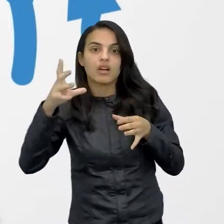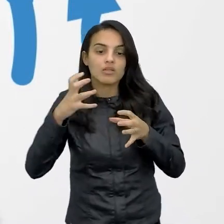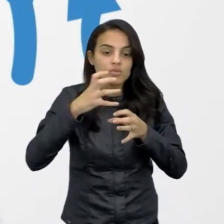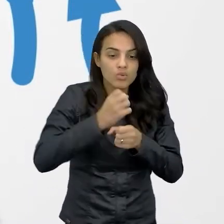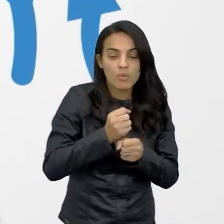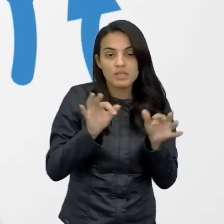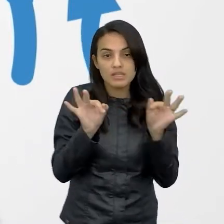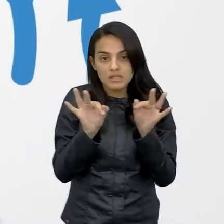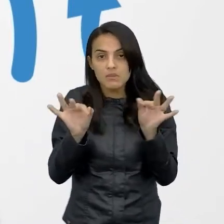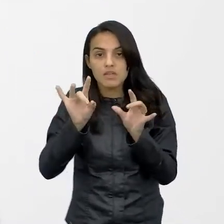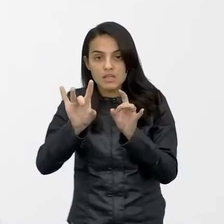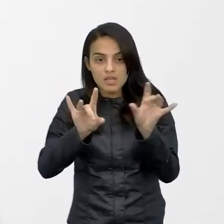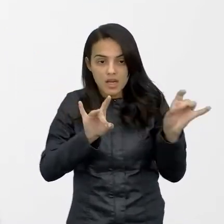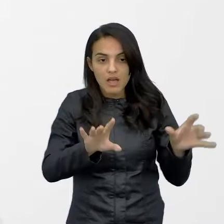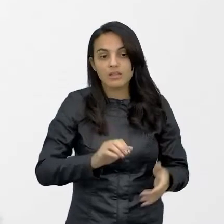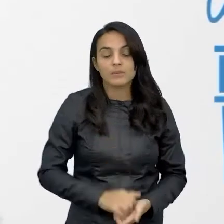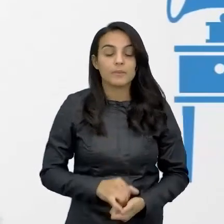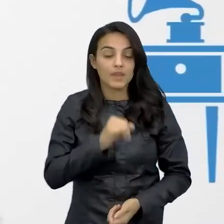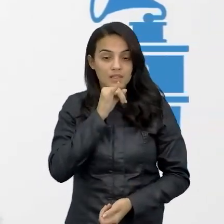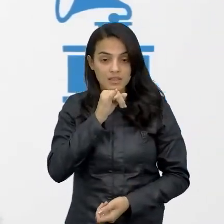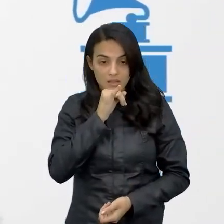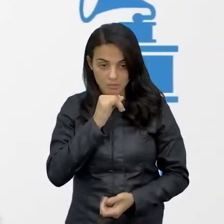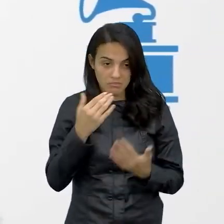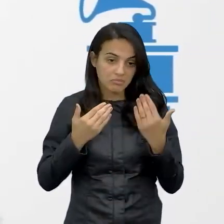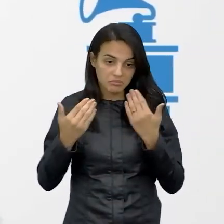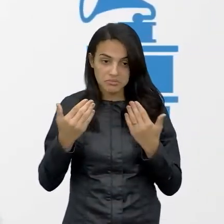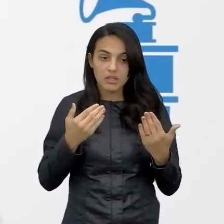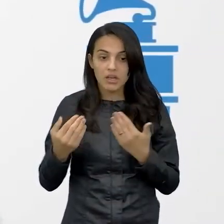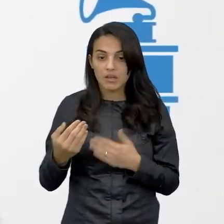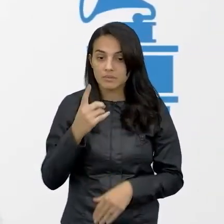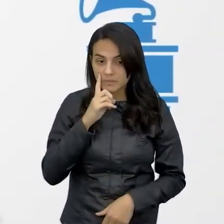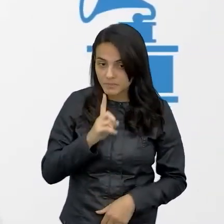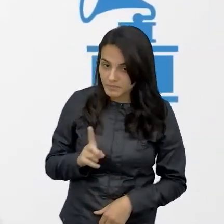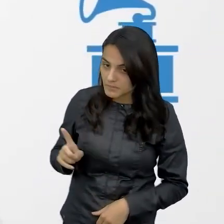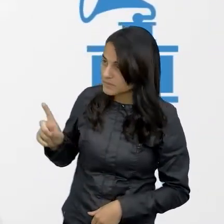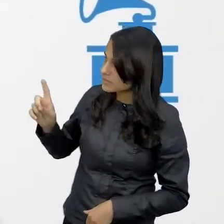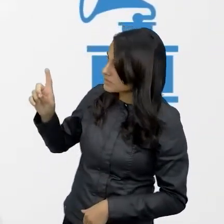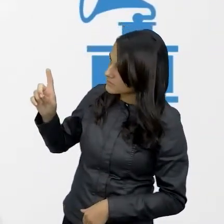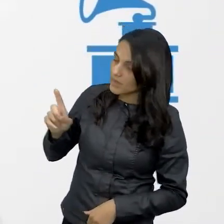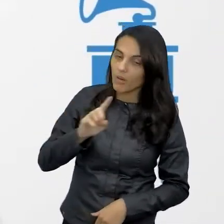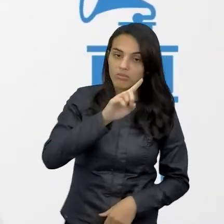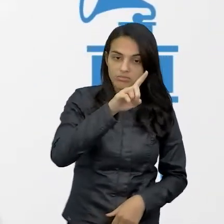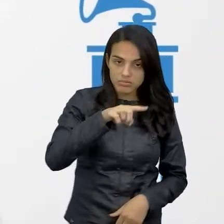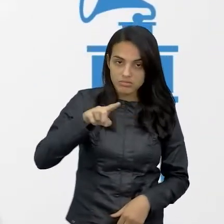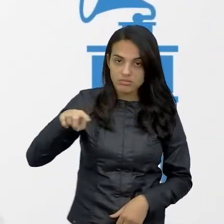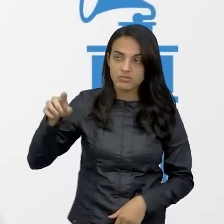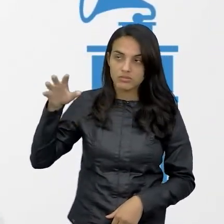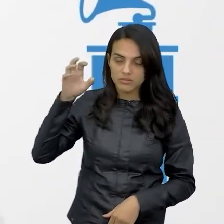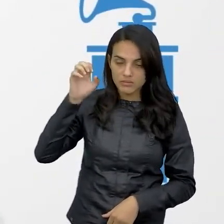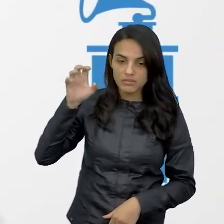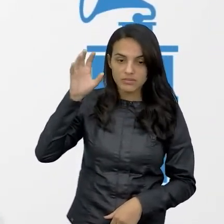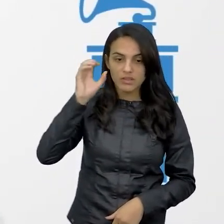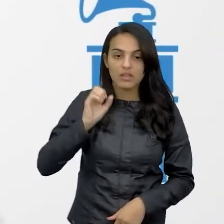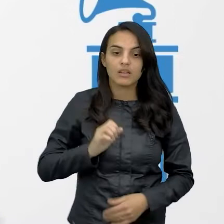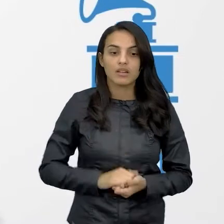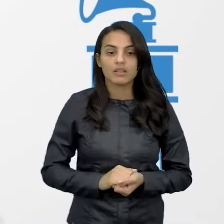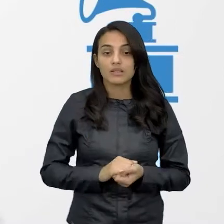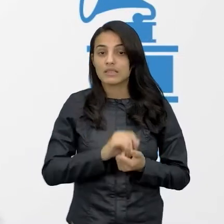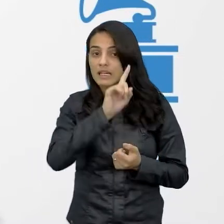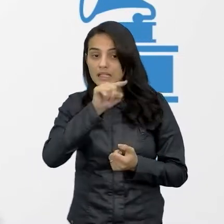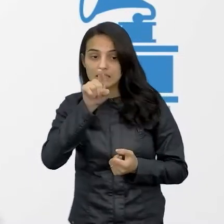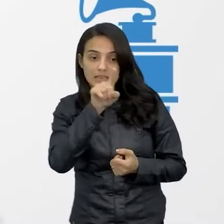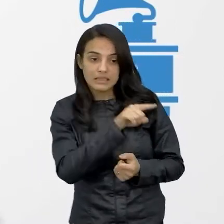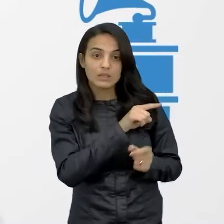parte. Exemplos disso podem ser duas ondas sonoras que estão perfeitamente fora de sincronização,